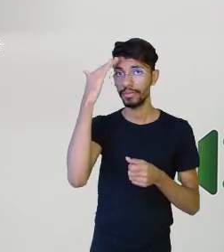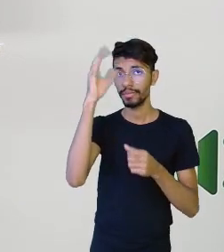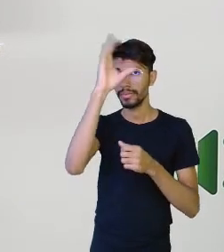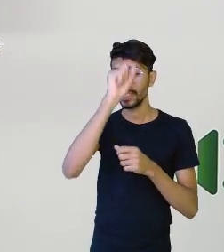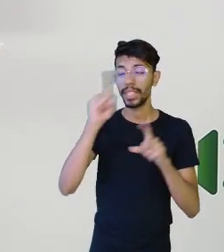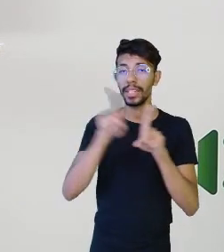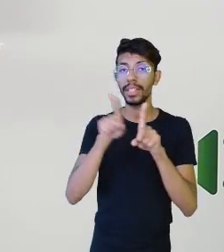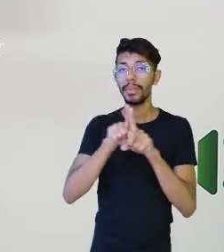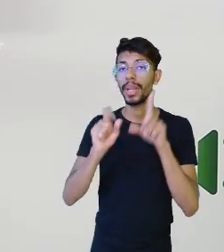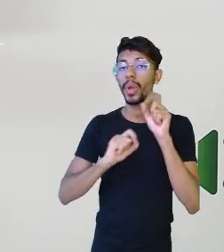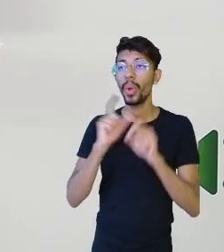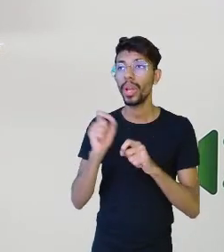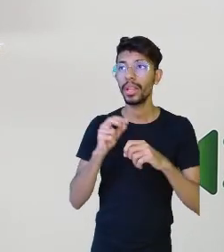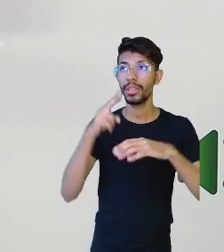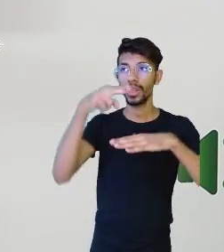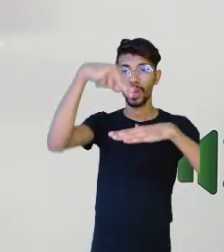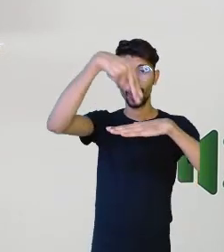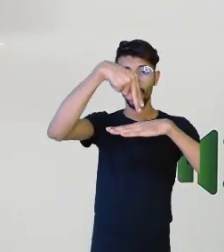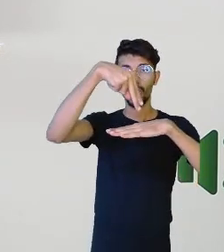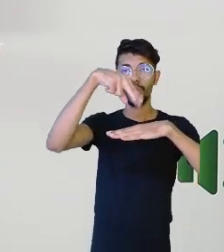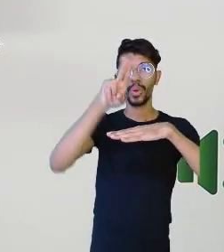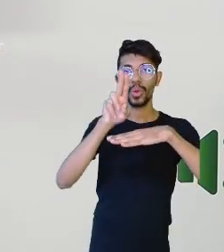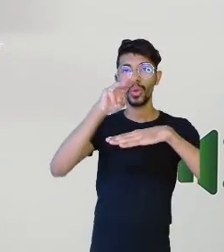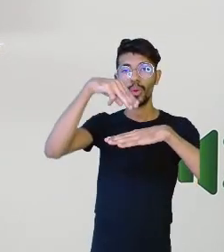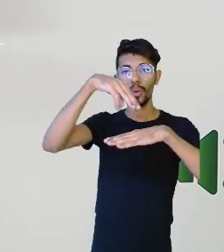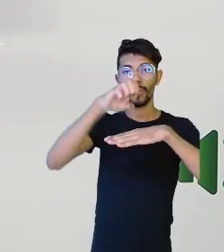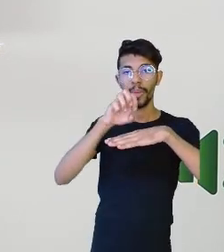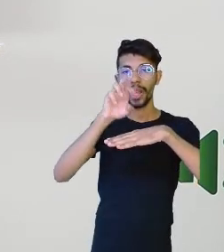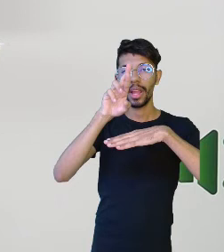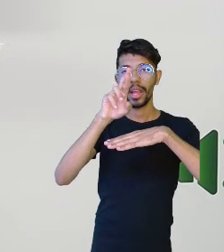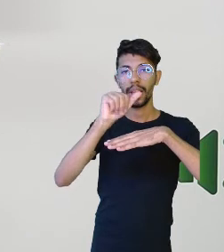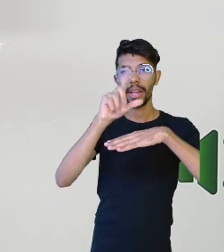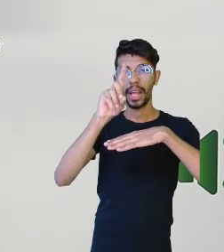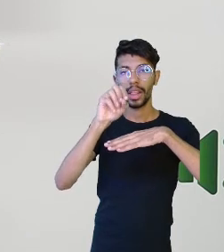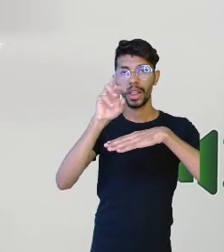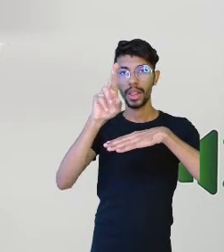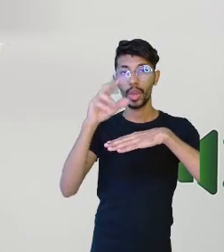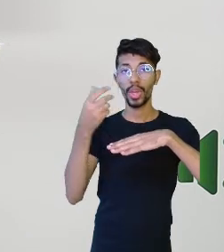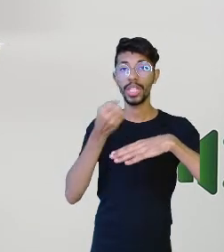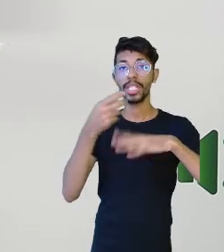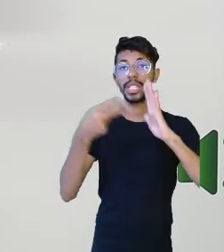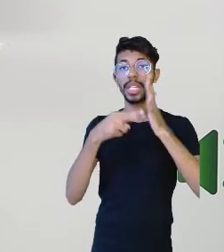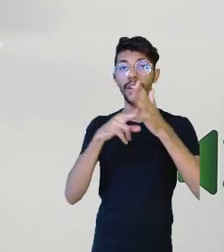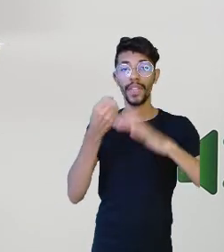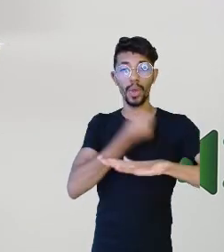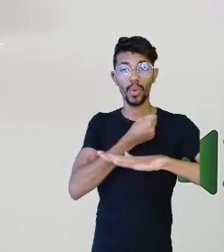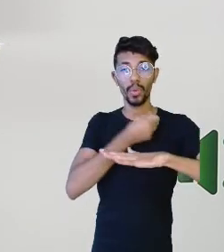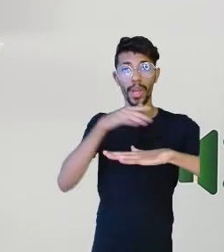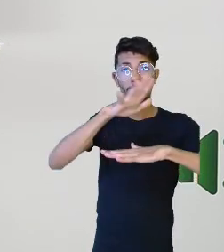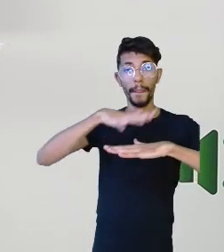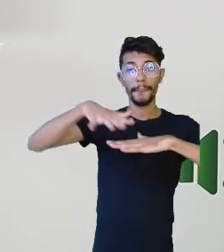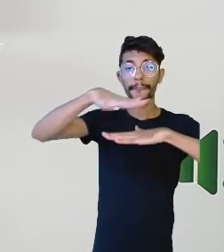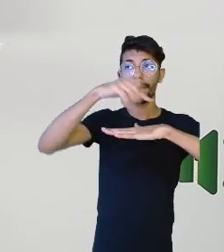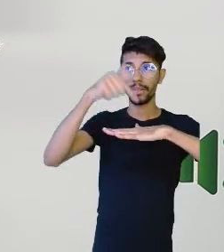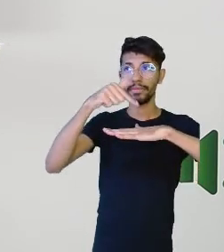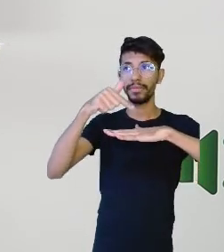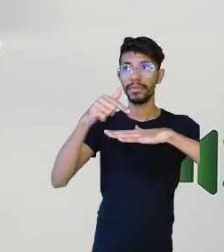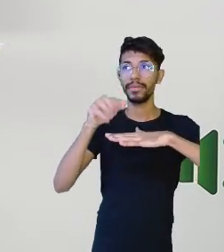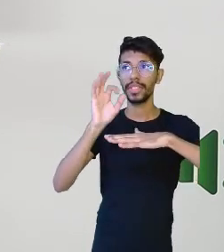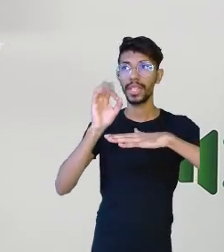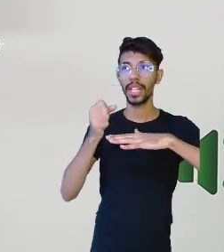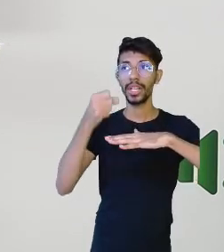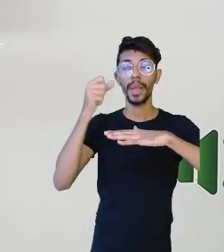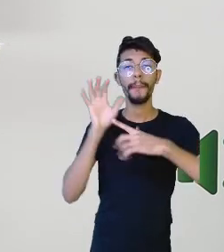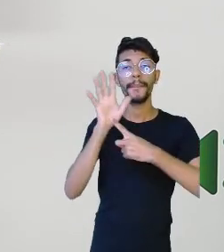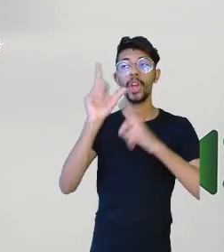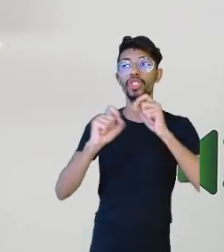número escrito na parte superior e indica quantas partes foram consideradas do todo. O denominador é